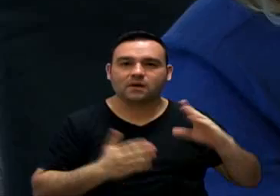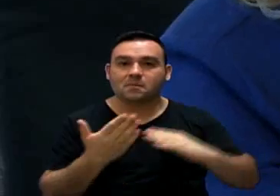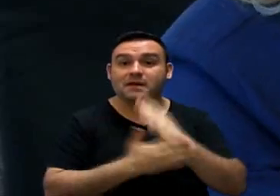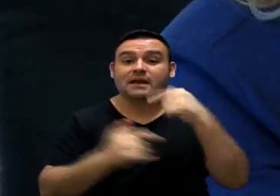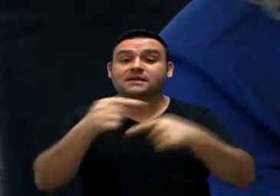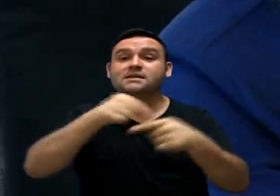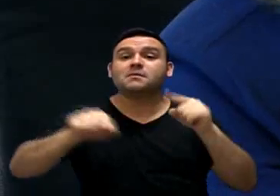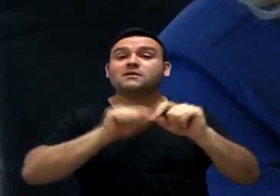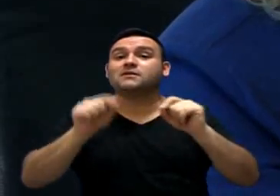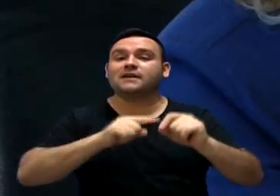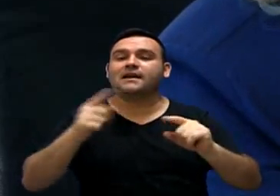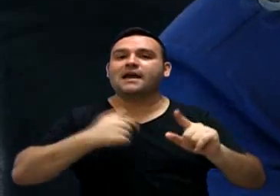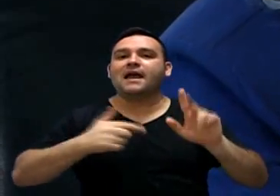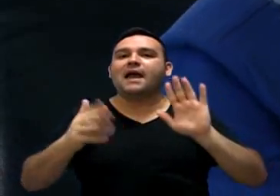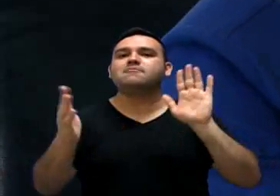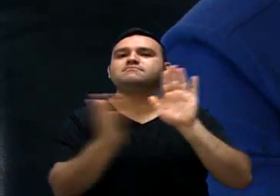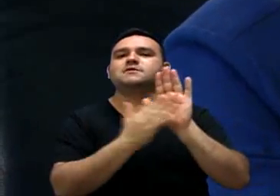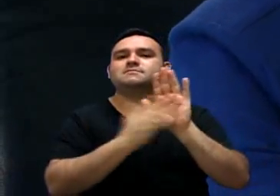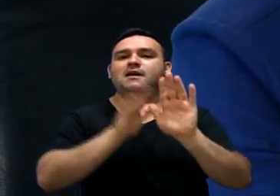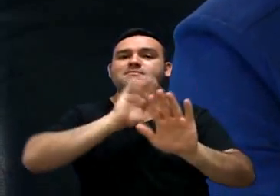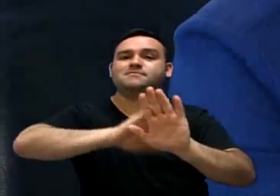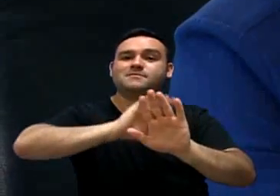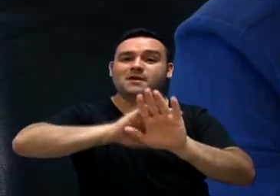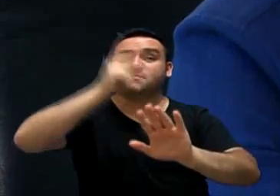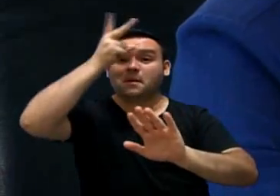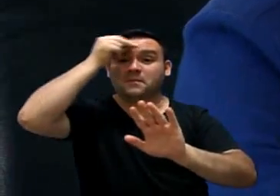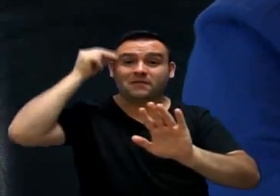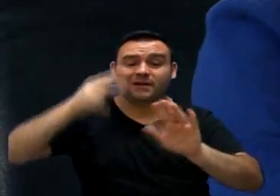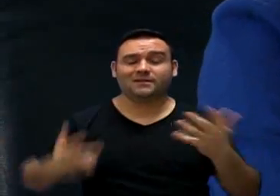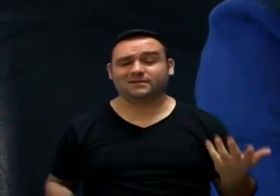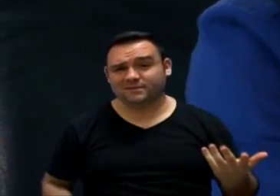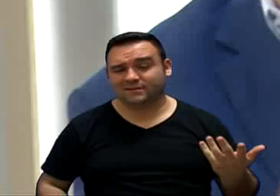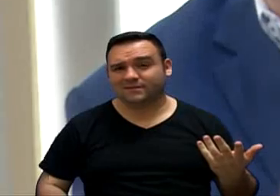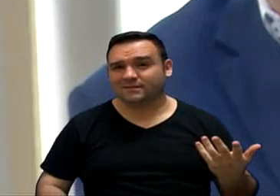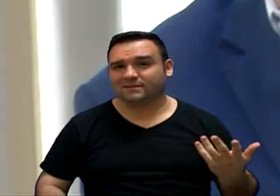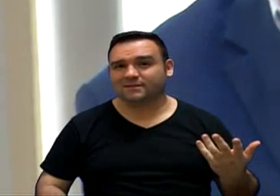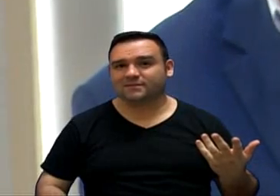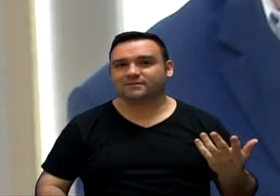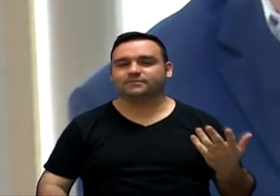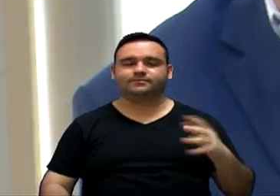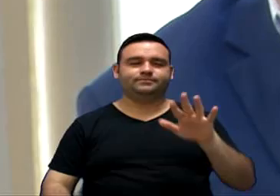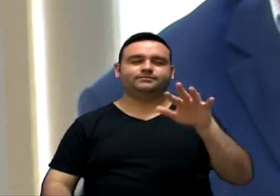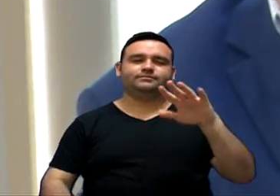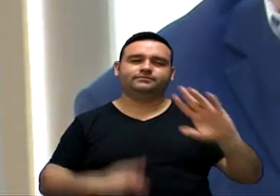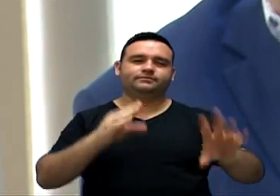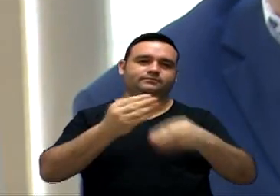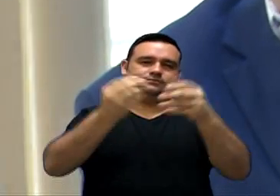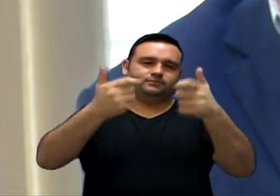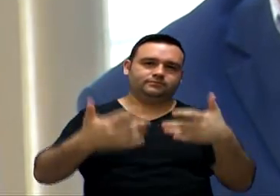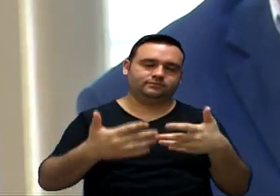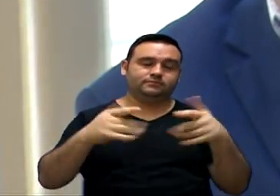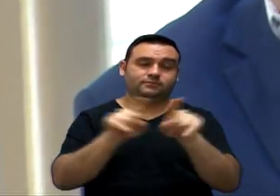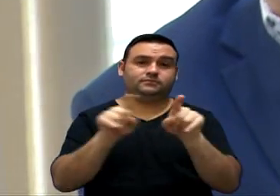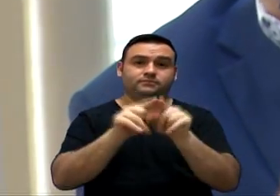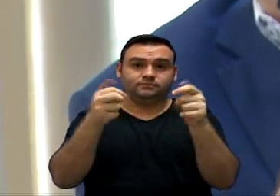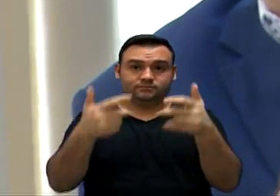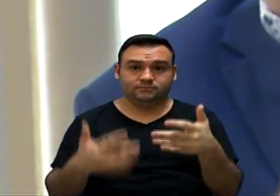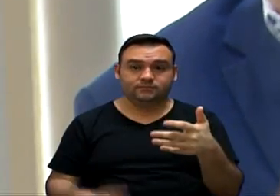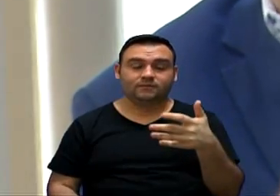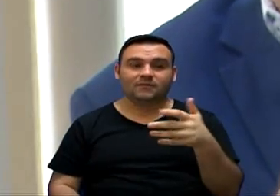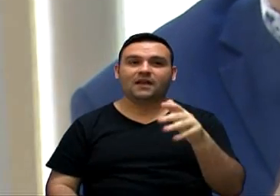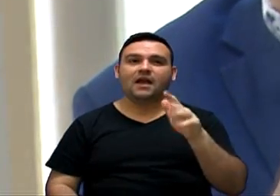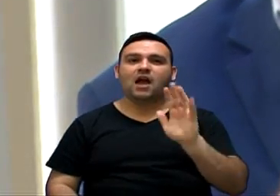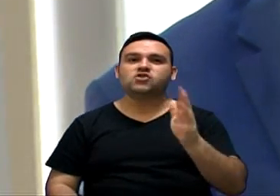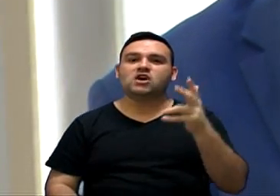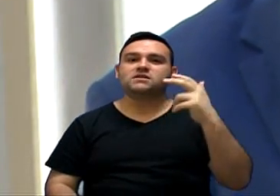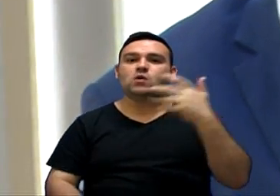essa semana vai ser assumida, de fato, pelo Executivo. Vereadora, só queria fazer uma colocação para Vossa Excelência e dizer que já